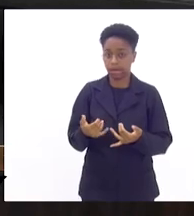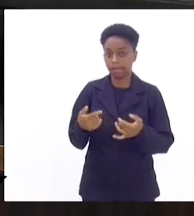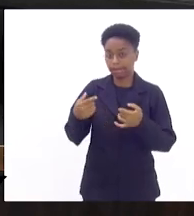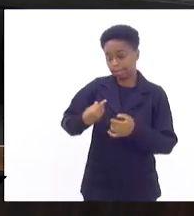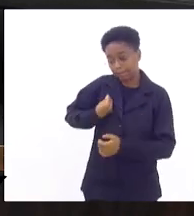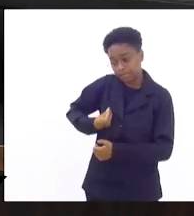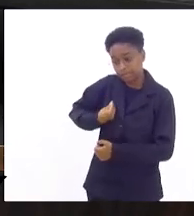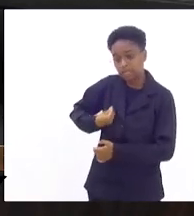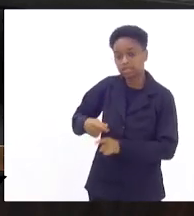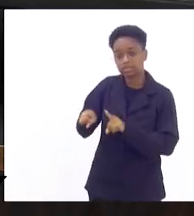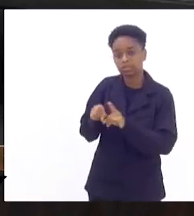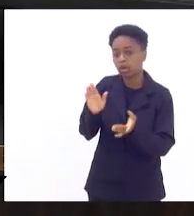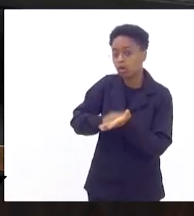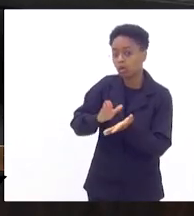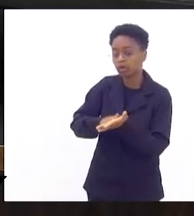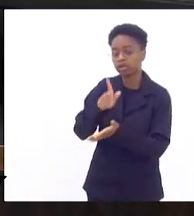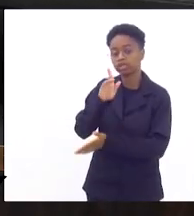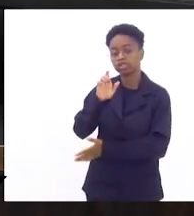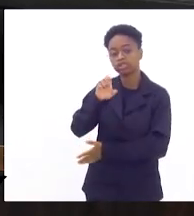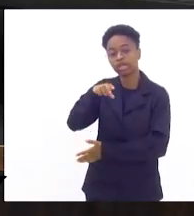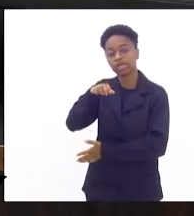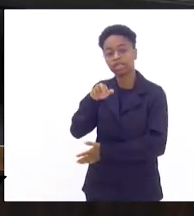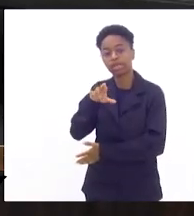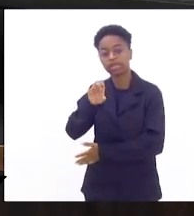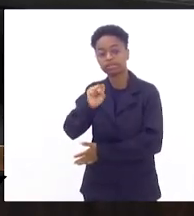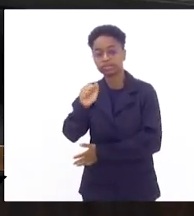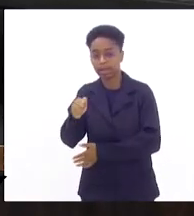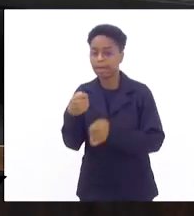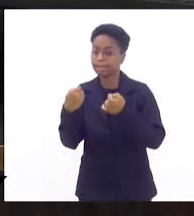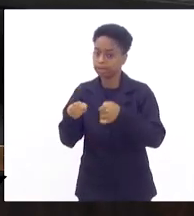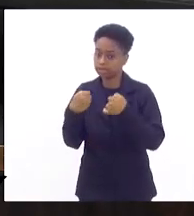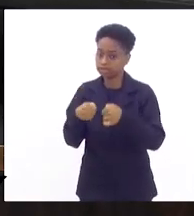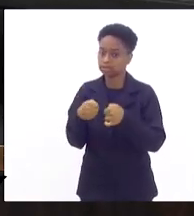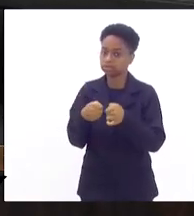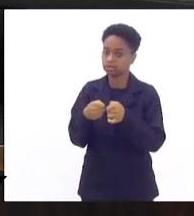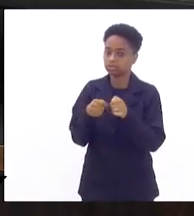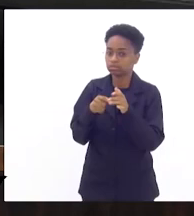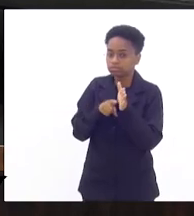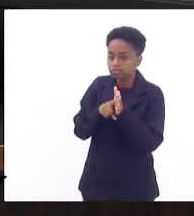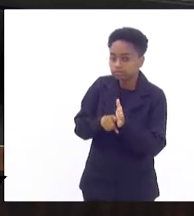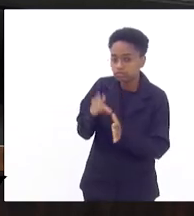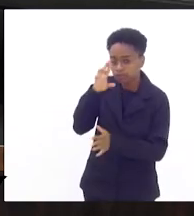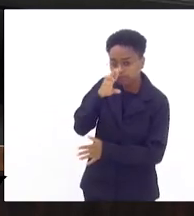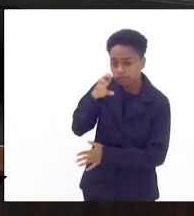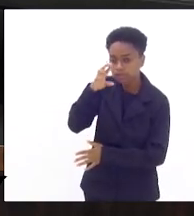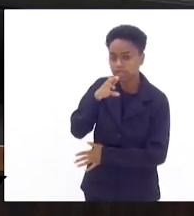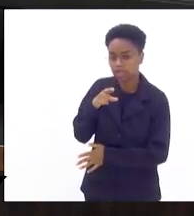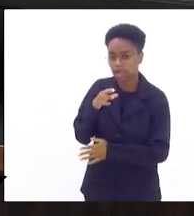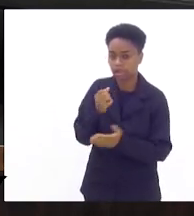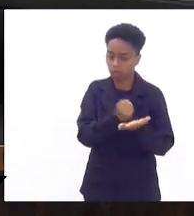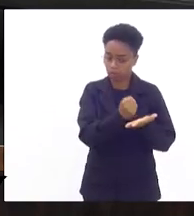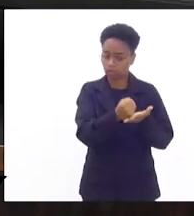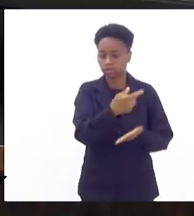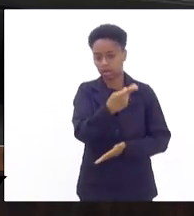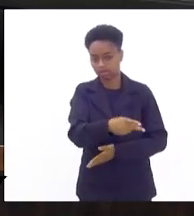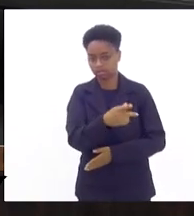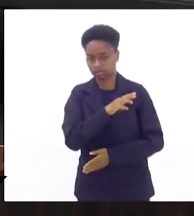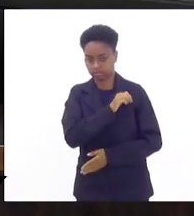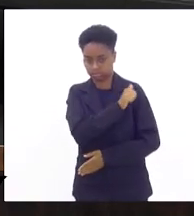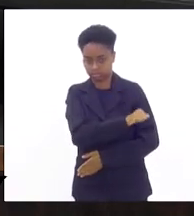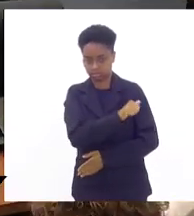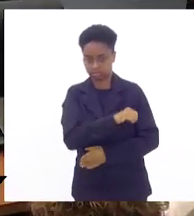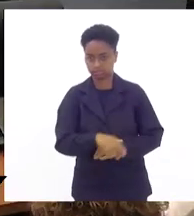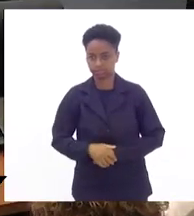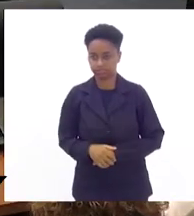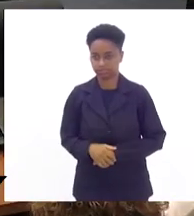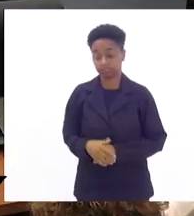cobrança, presidente, a genesa na fiscalização das concessões que foram feitas pelo Estado do Rio de Janeiro. Tá bom? Obrigado. Na